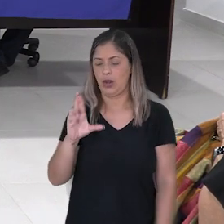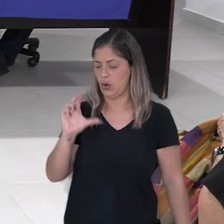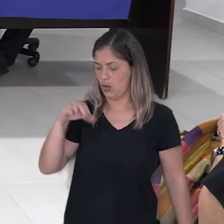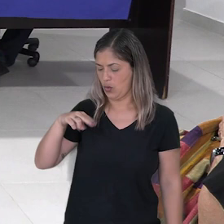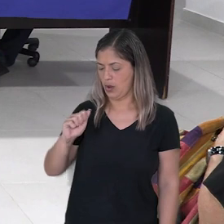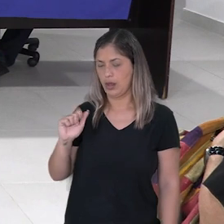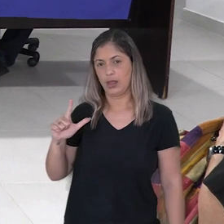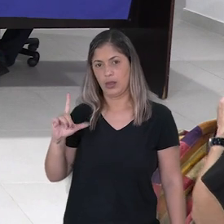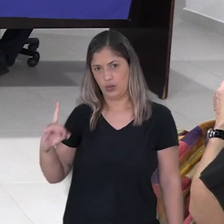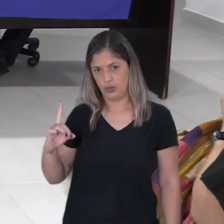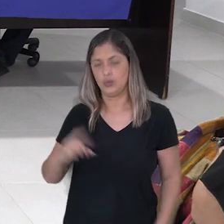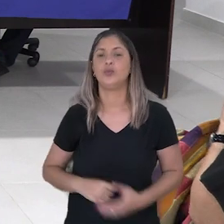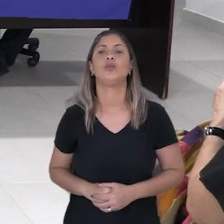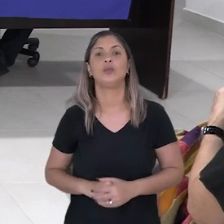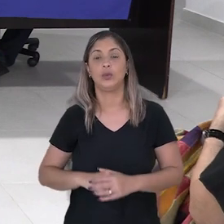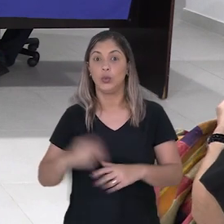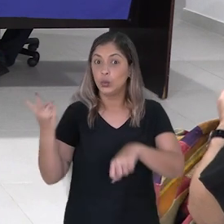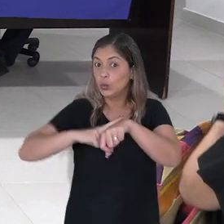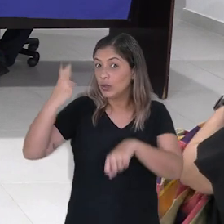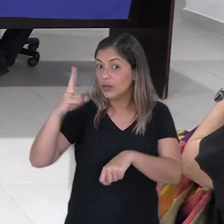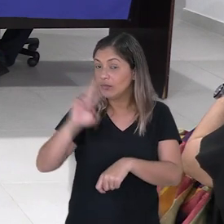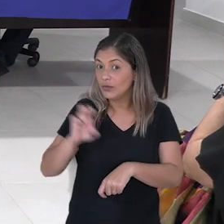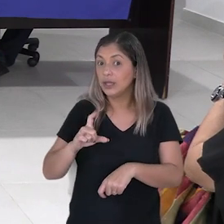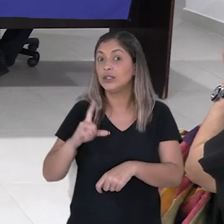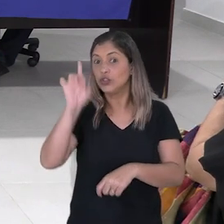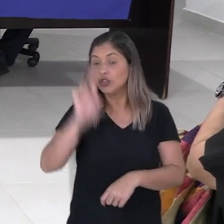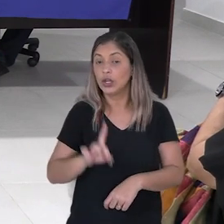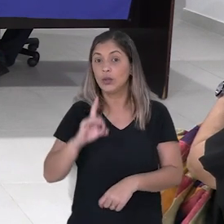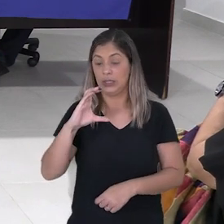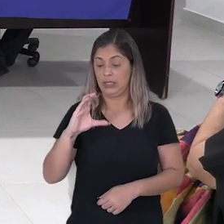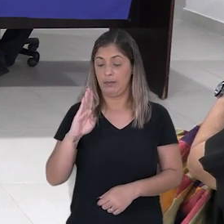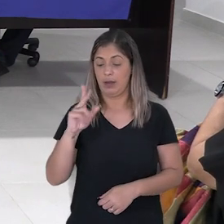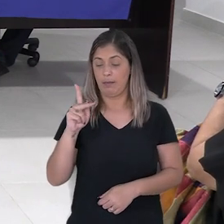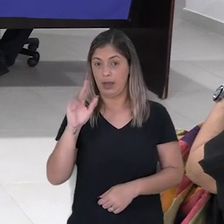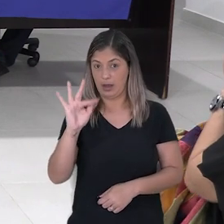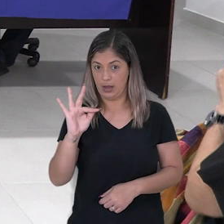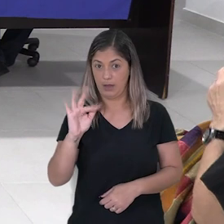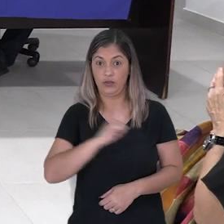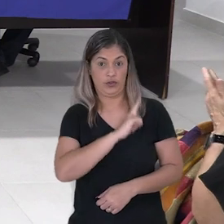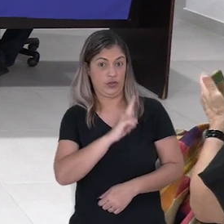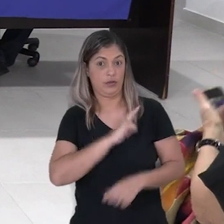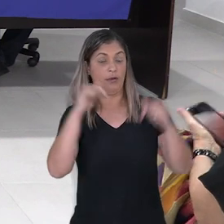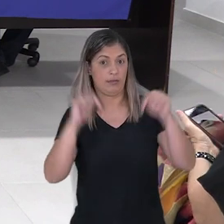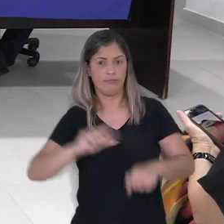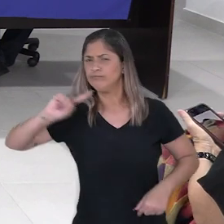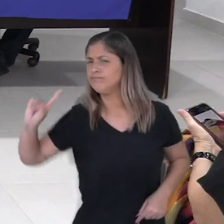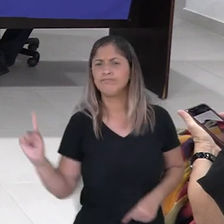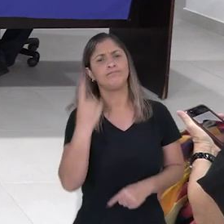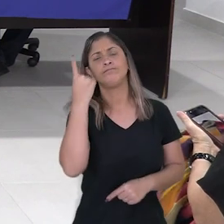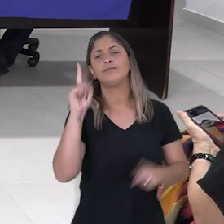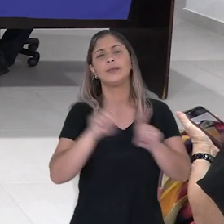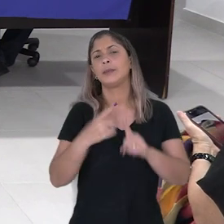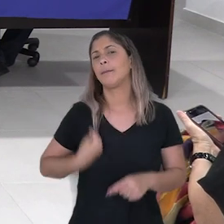Sintra Shella, que foi duas vezes diretor do CBPF, em duas gestões, pioneiro na campanha de participação